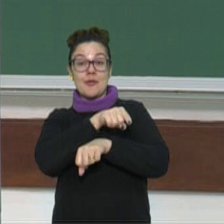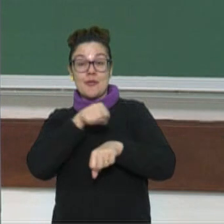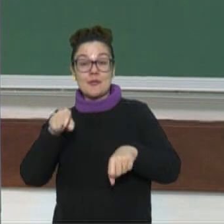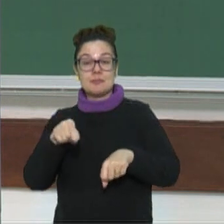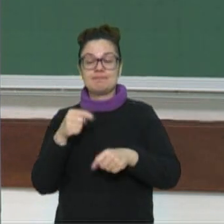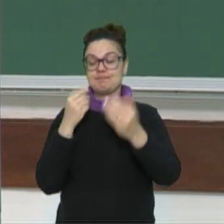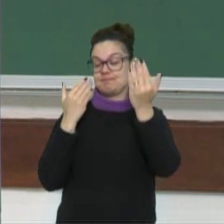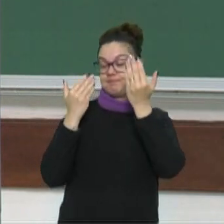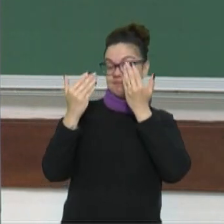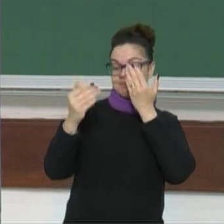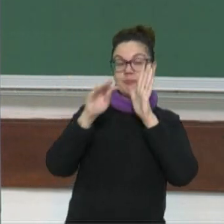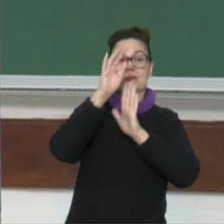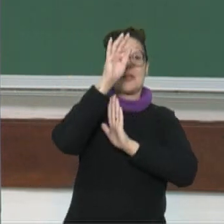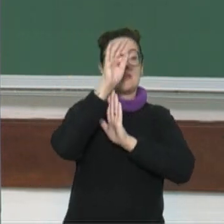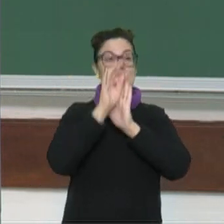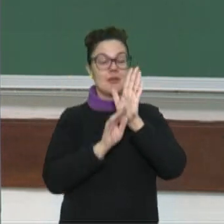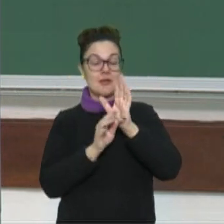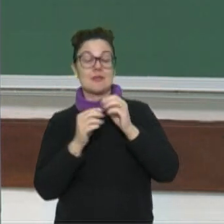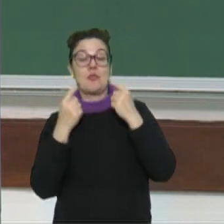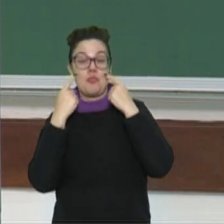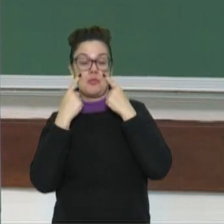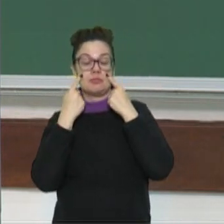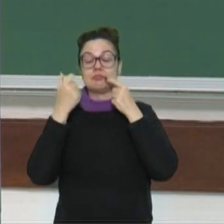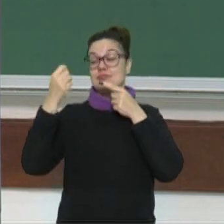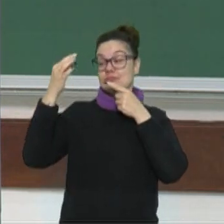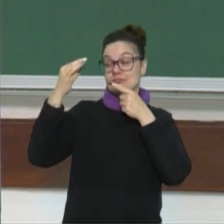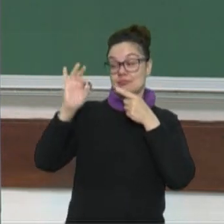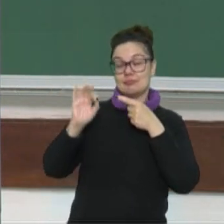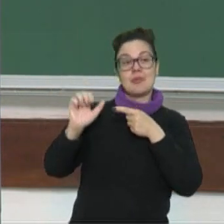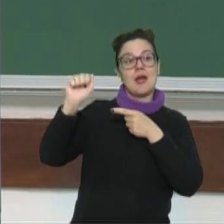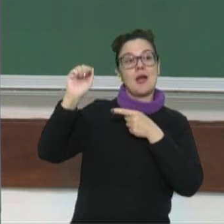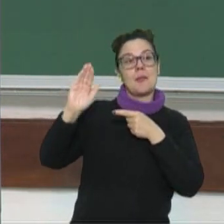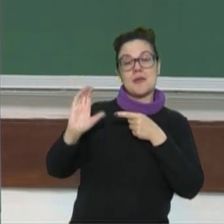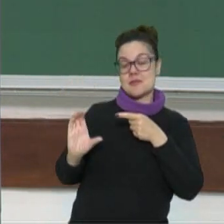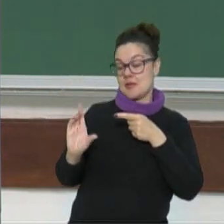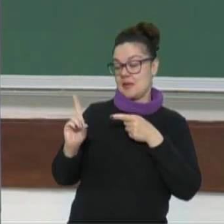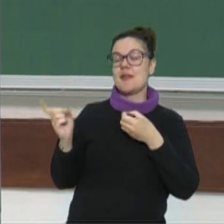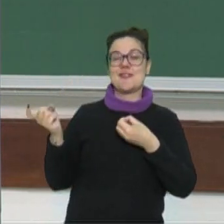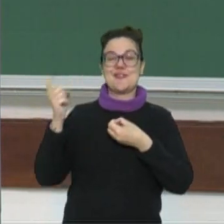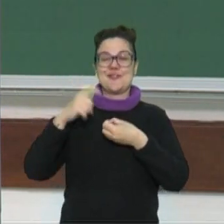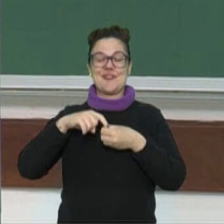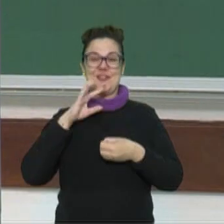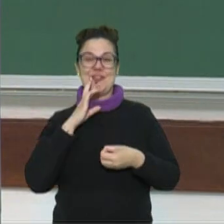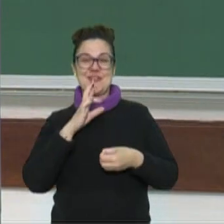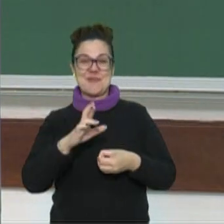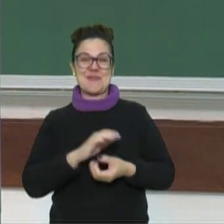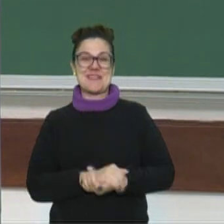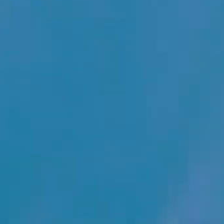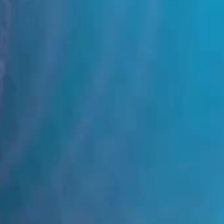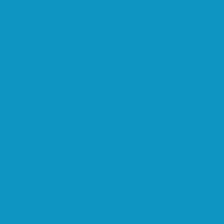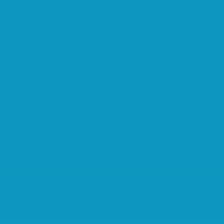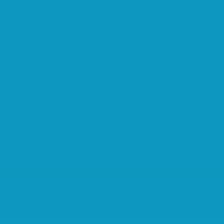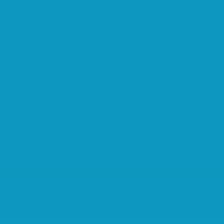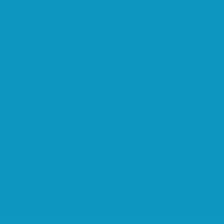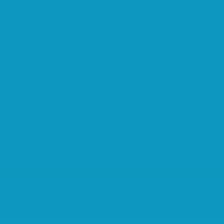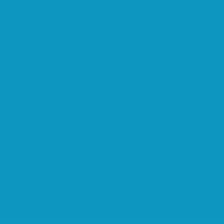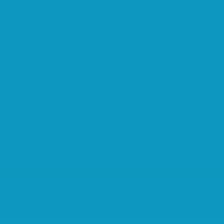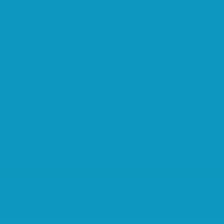vocês analisarem o texto e então verem as alternativas e eu já retorno com a resposta correta.